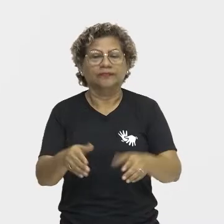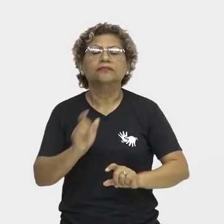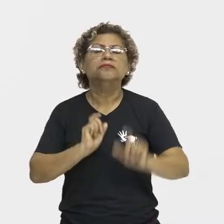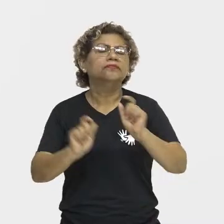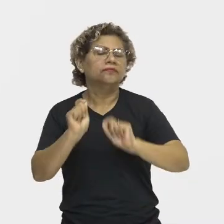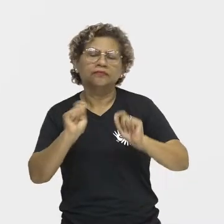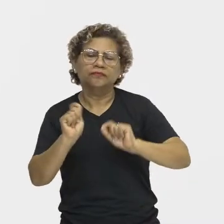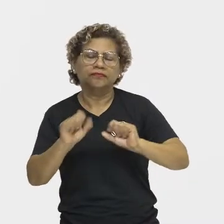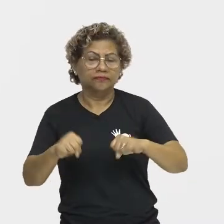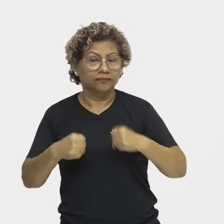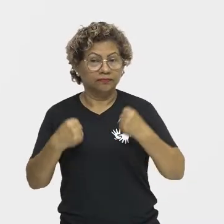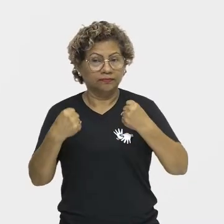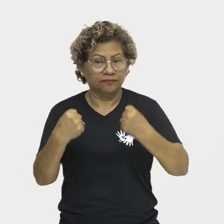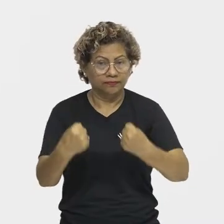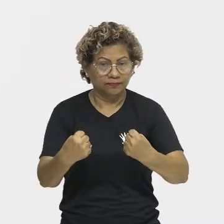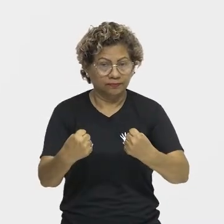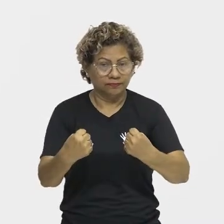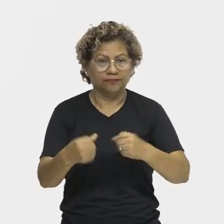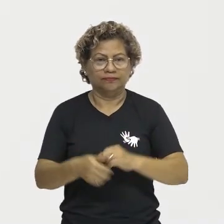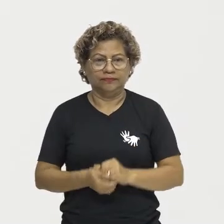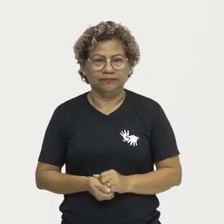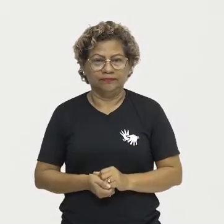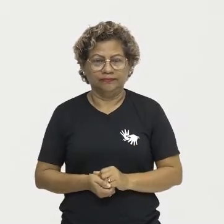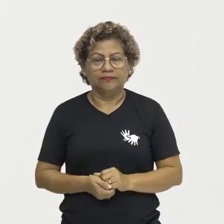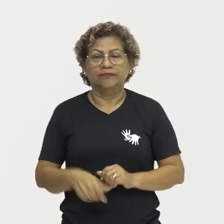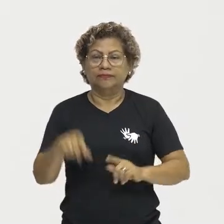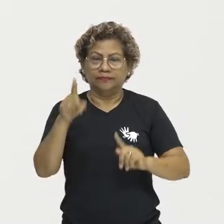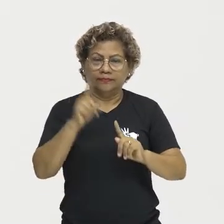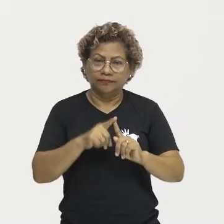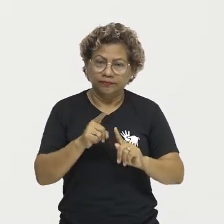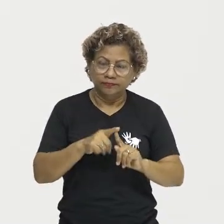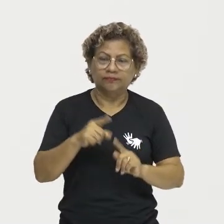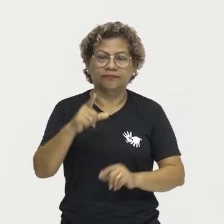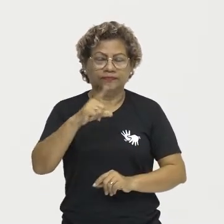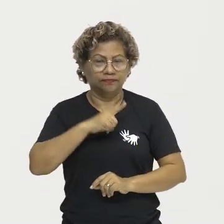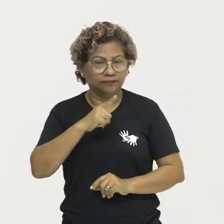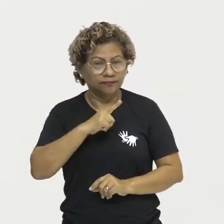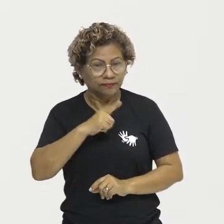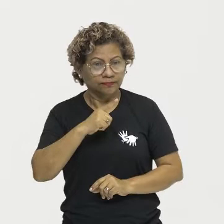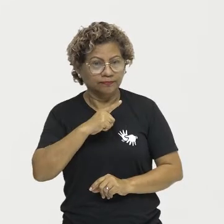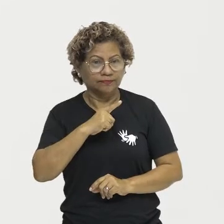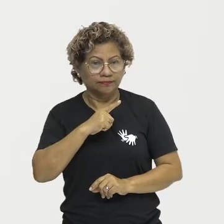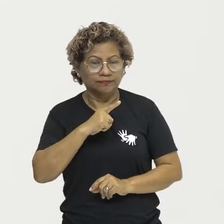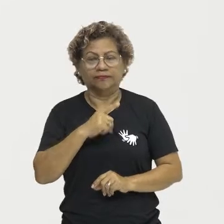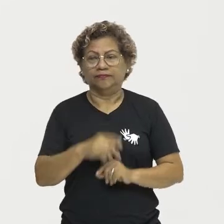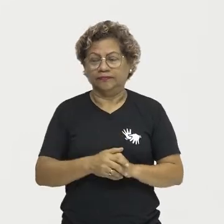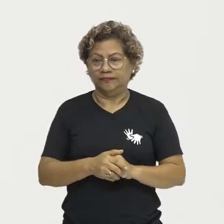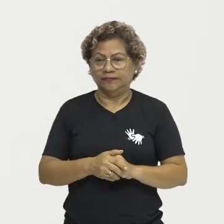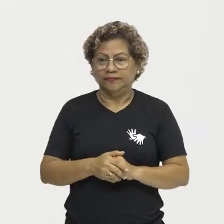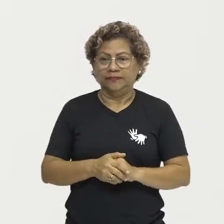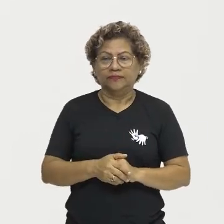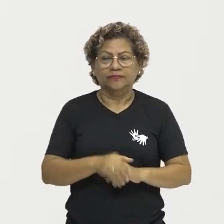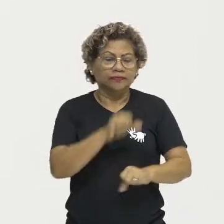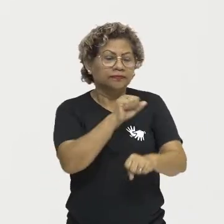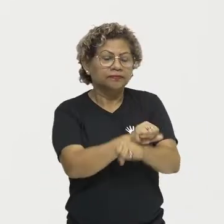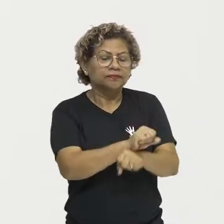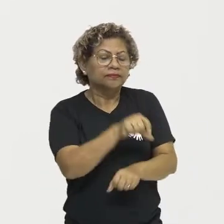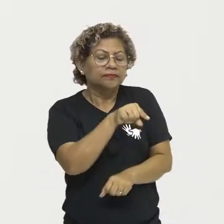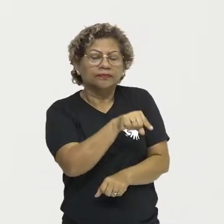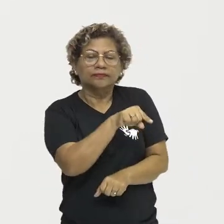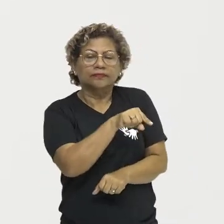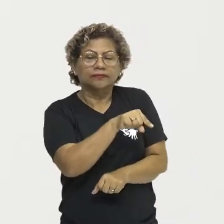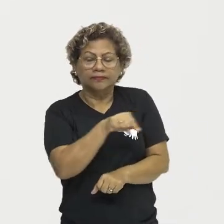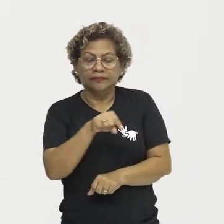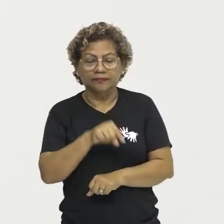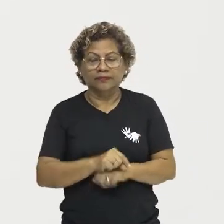força? Força é o agente causador de alteração no estado de repouso ou de movimento dos